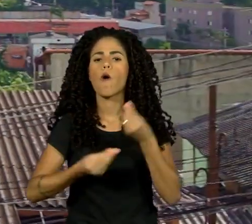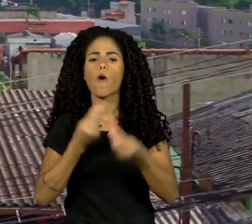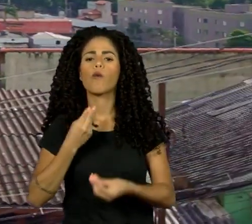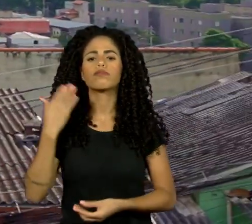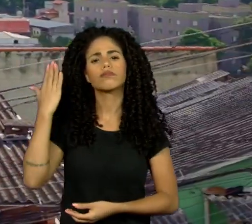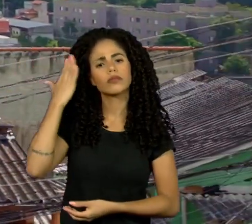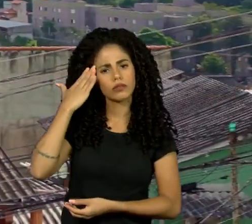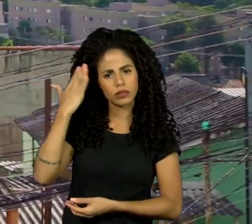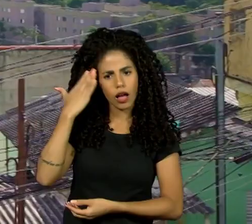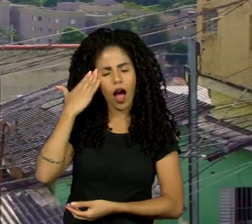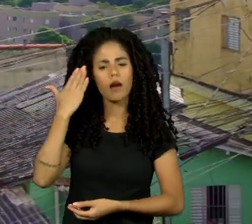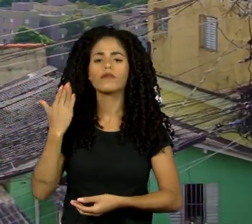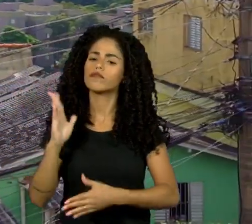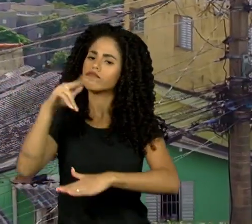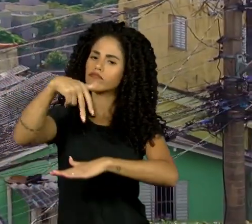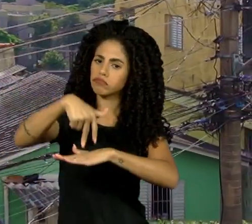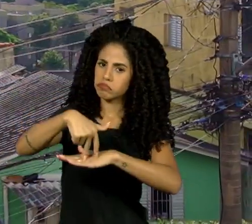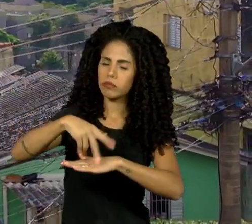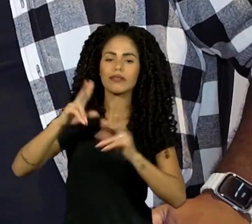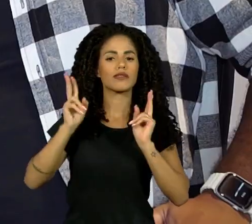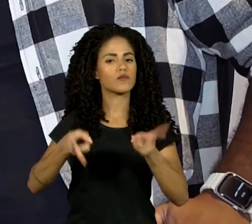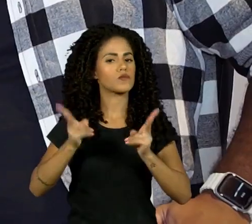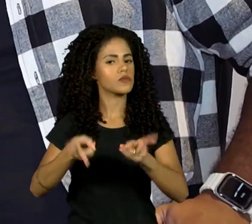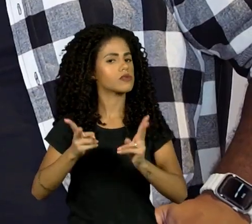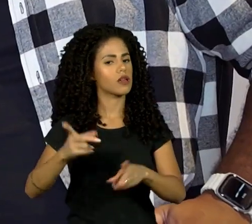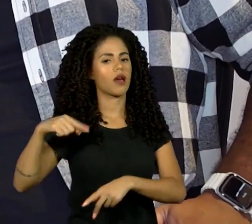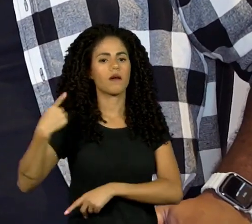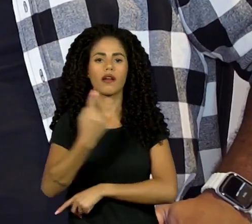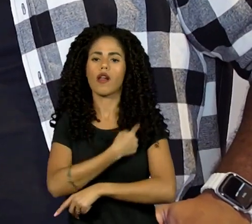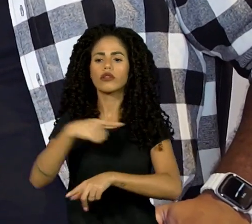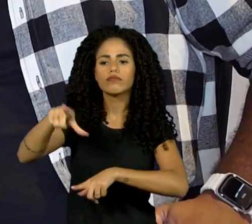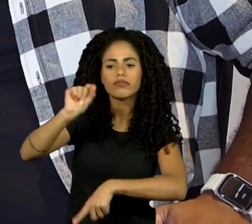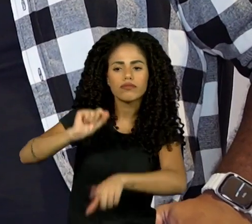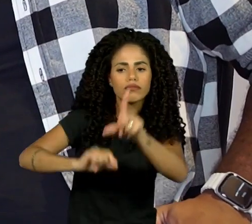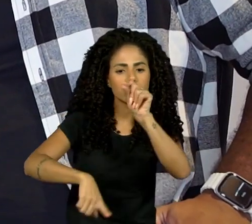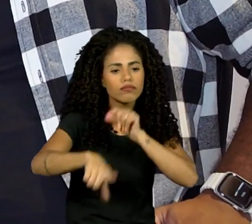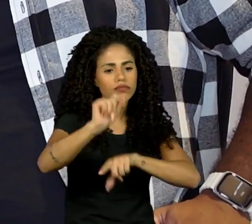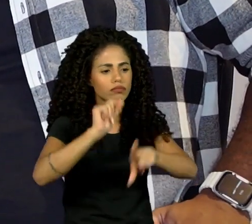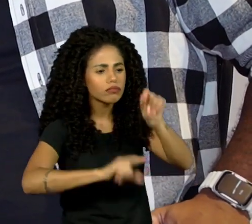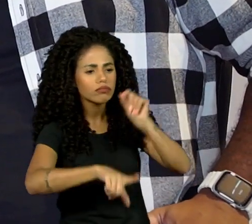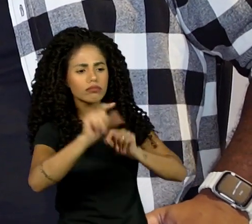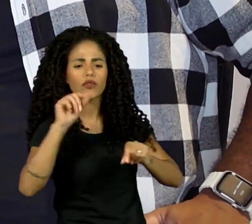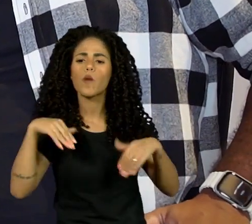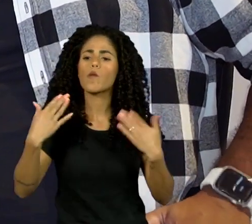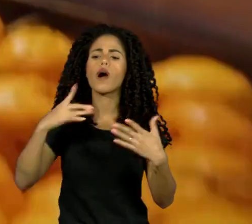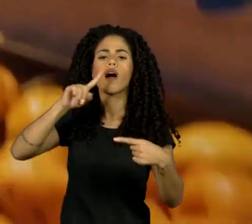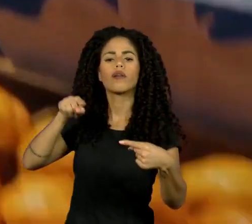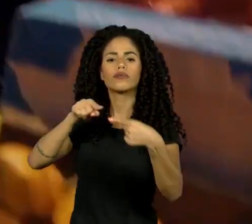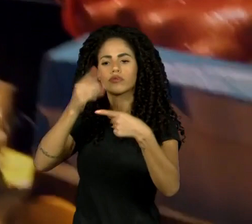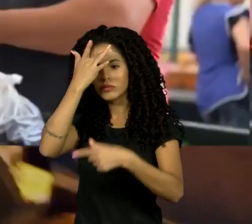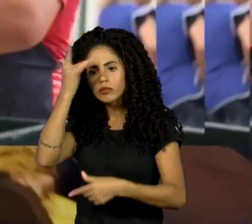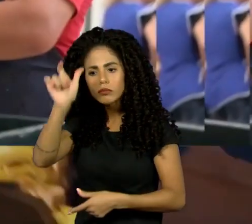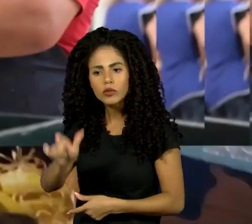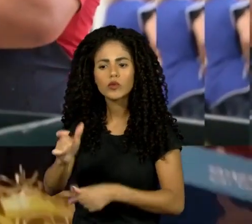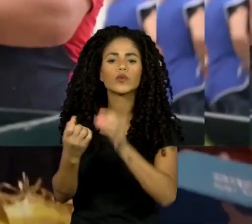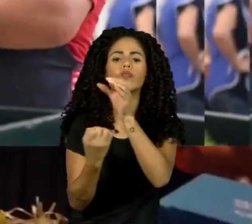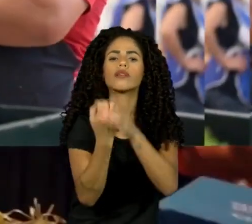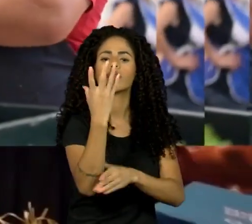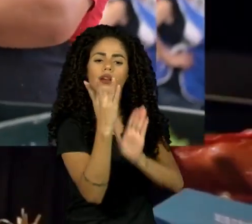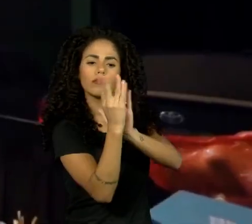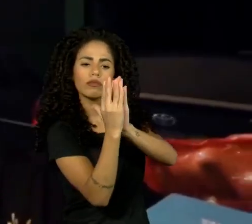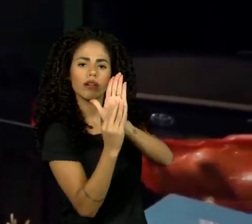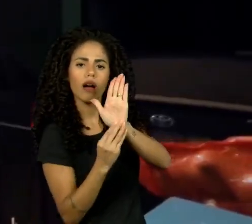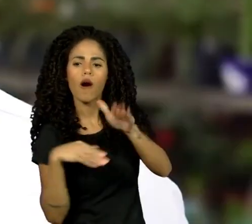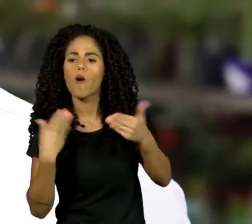sair. Então a gente está ali sempre fazendo essa seleção, entendendo qual o ponto do criador, que momento que o influenciador